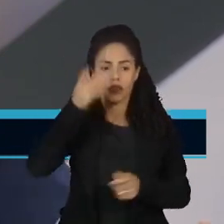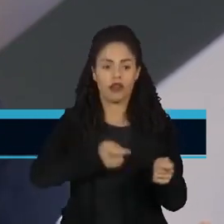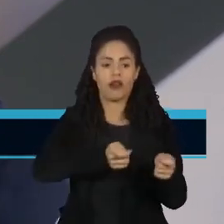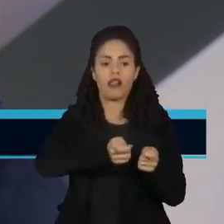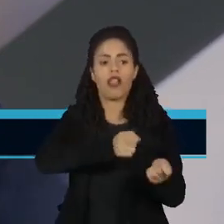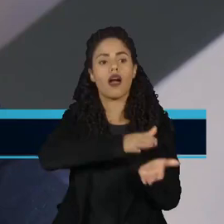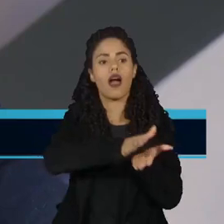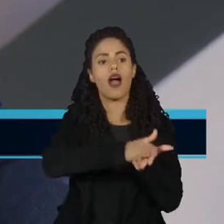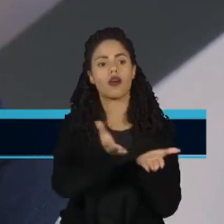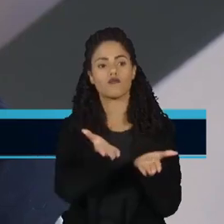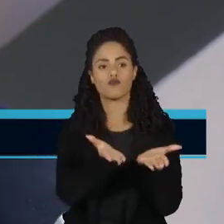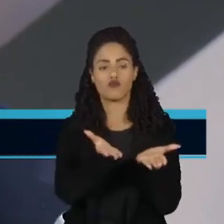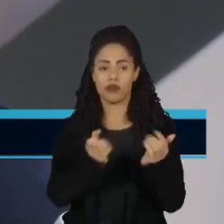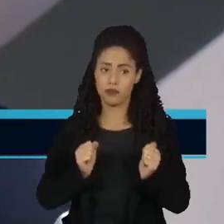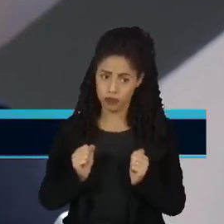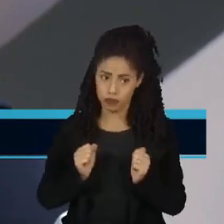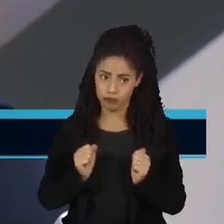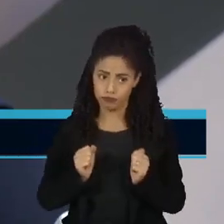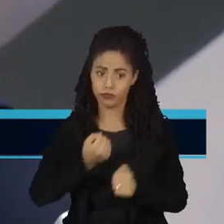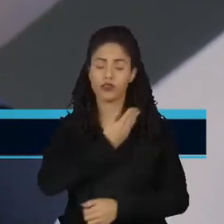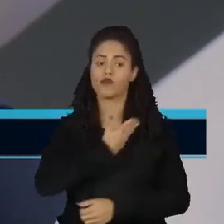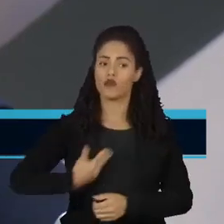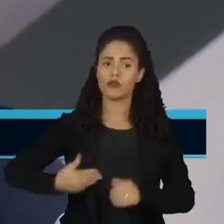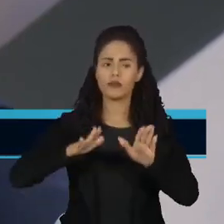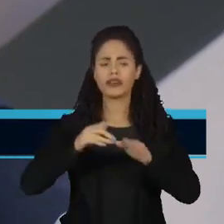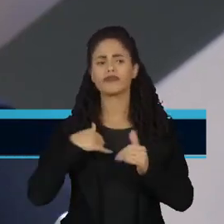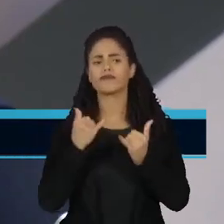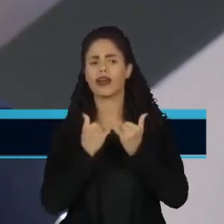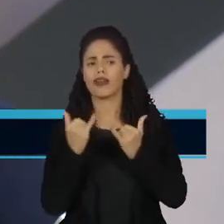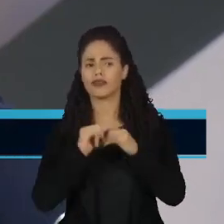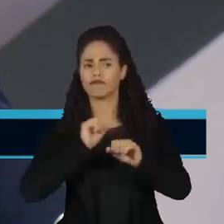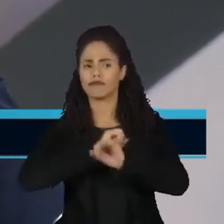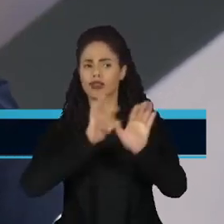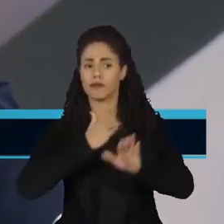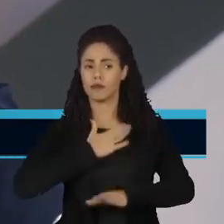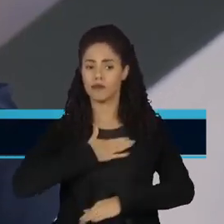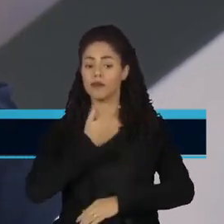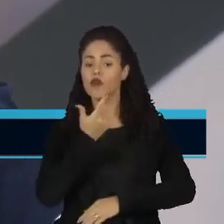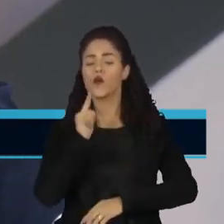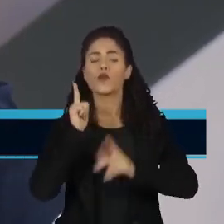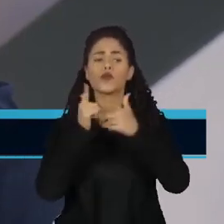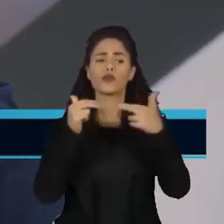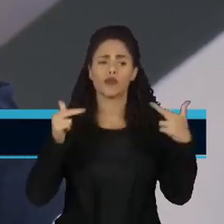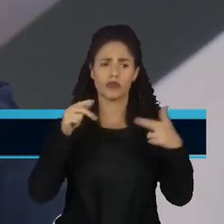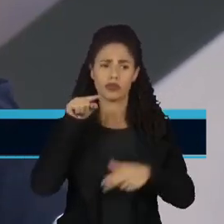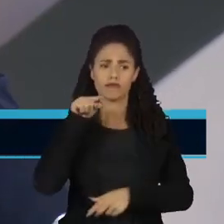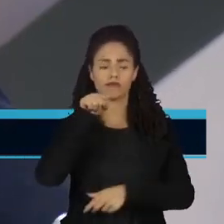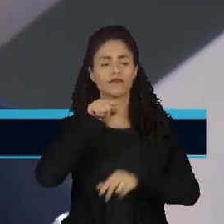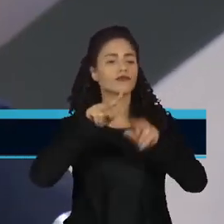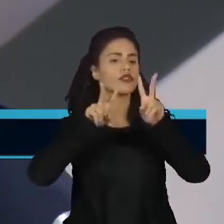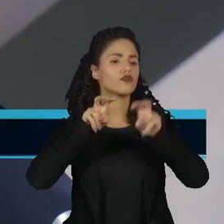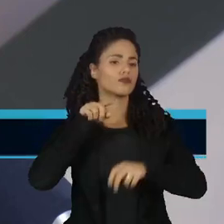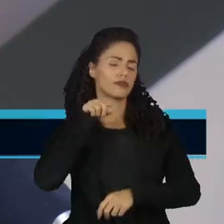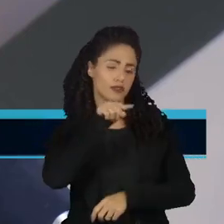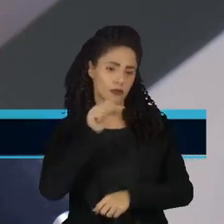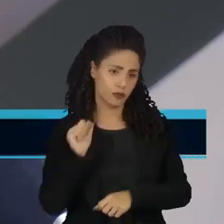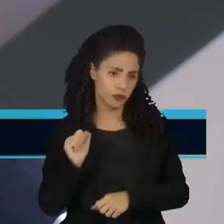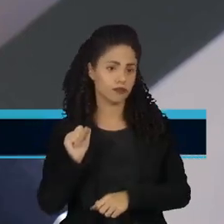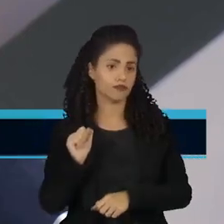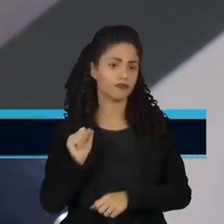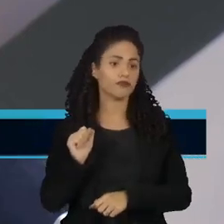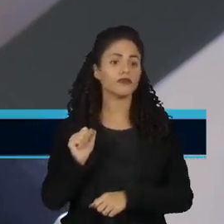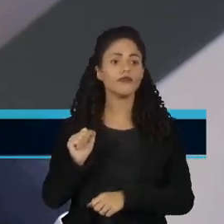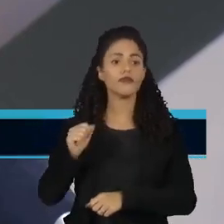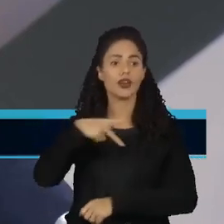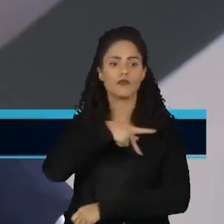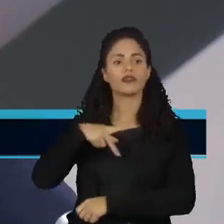públicas equilibradas. Isso me parece claro. Outra coisa, você fala, bom, o